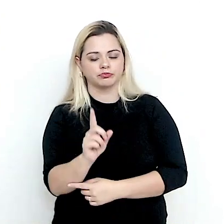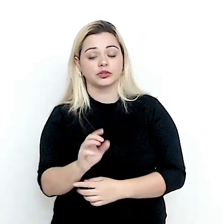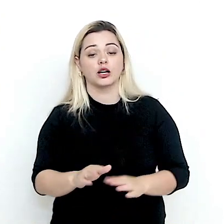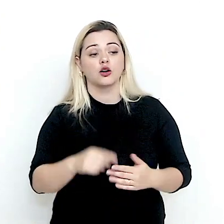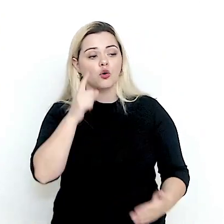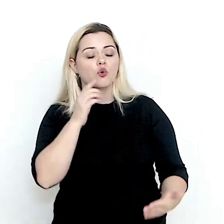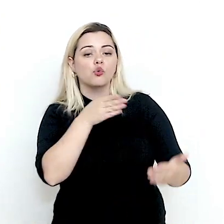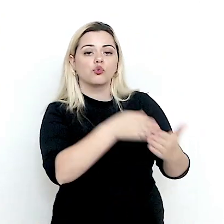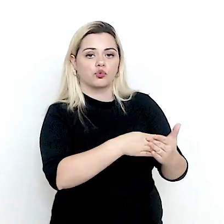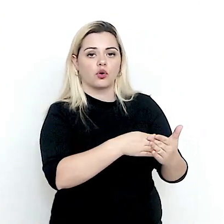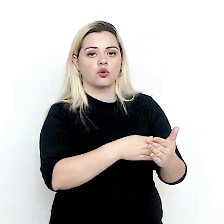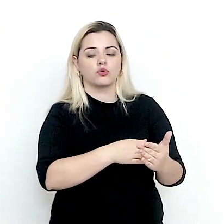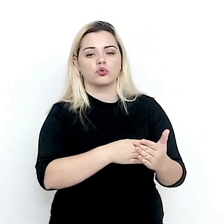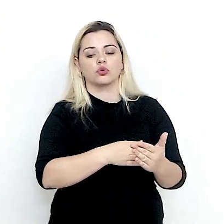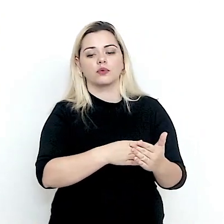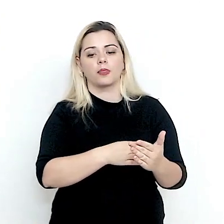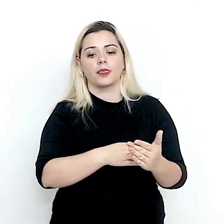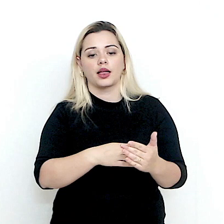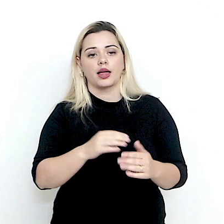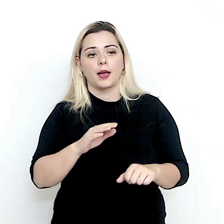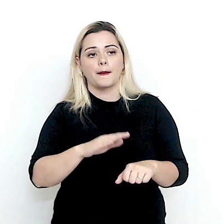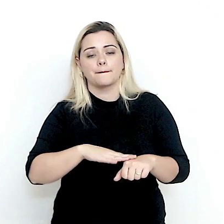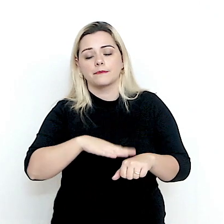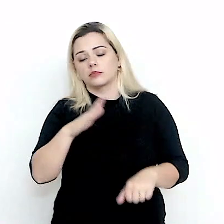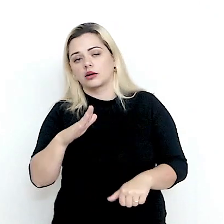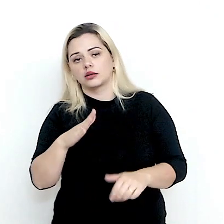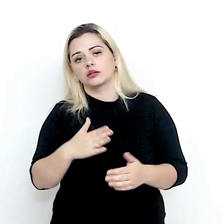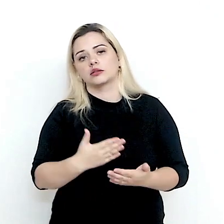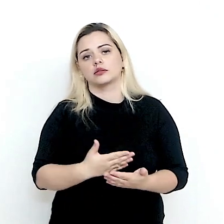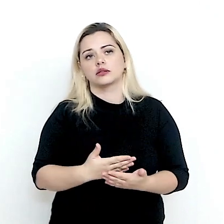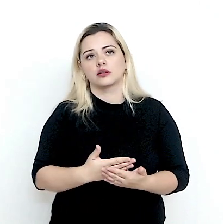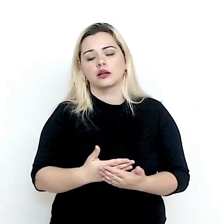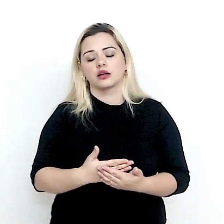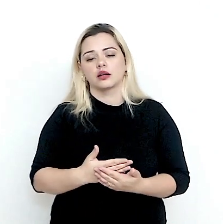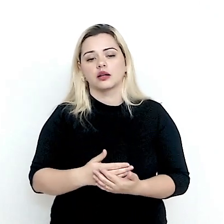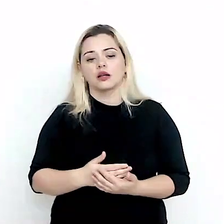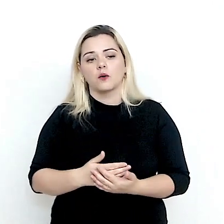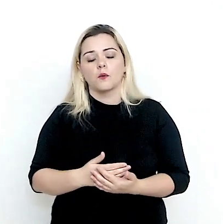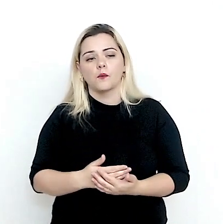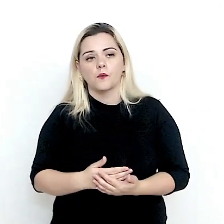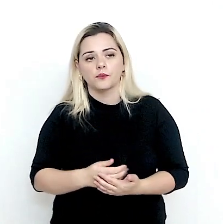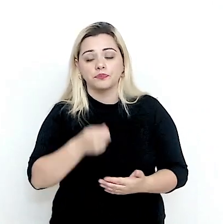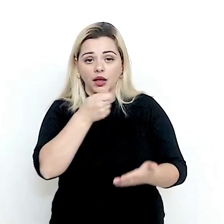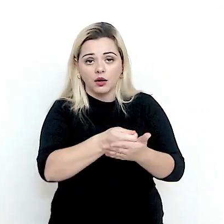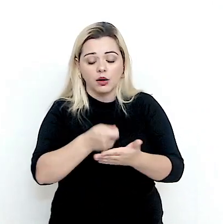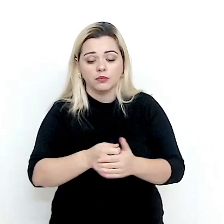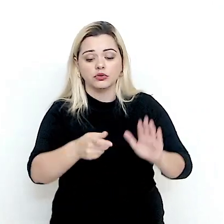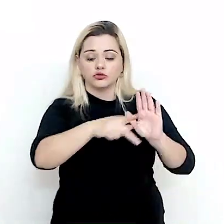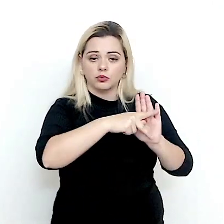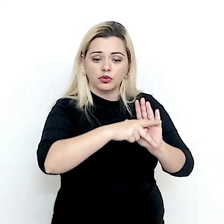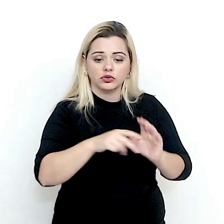O foco na geração nuclear tem sido uma das apostas da gestão do ministro Bento Albuquerque, que tem o projeto